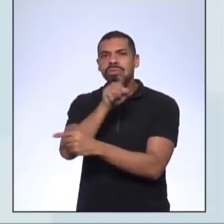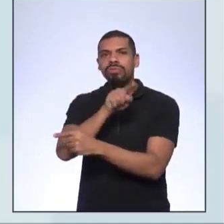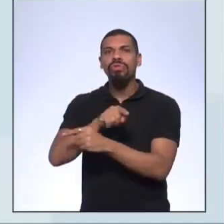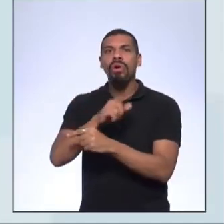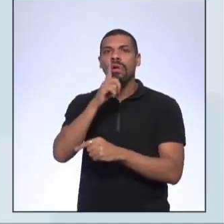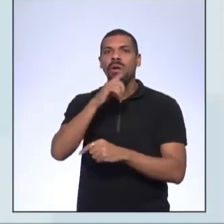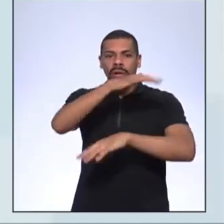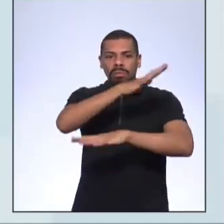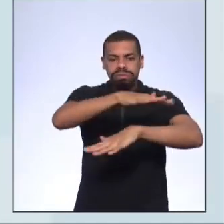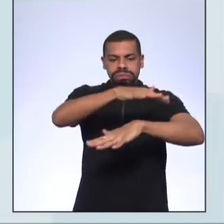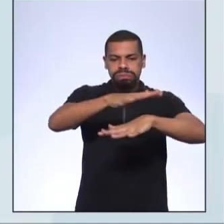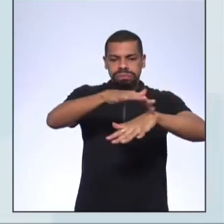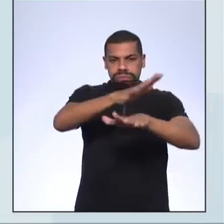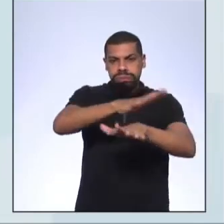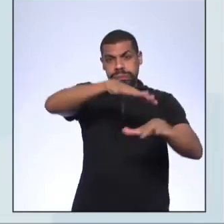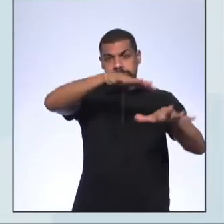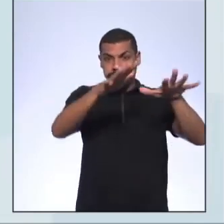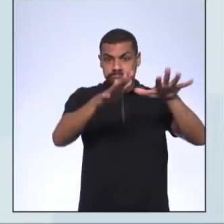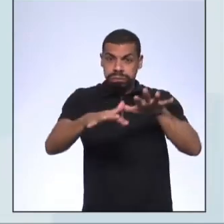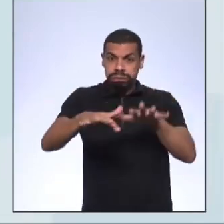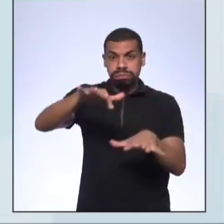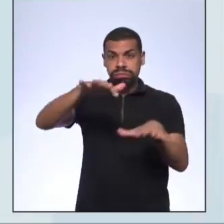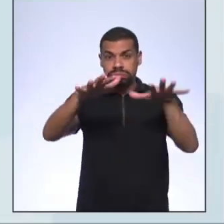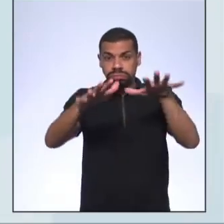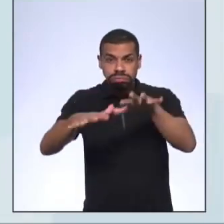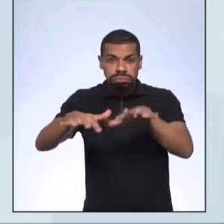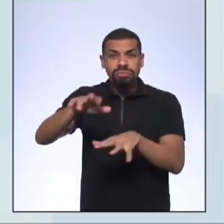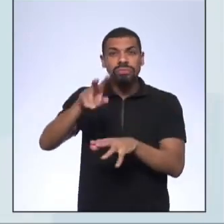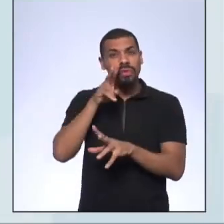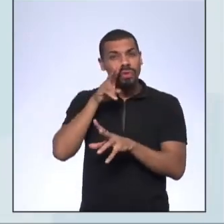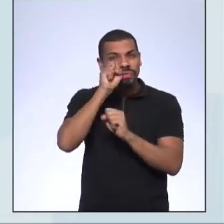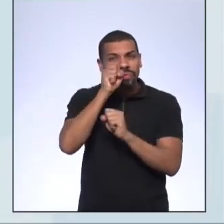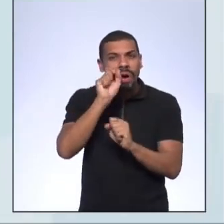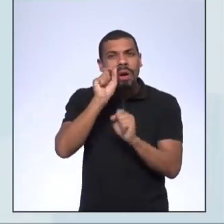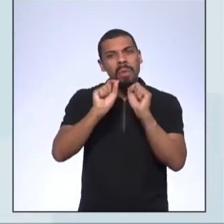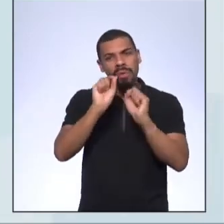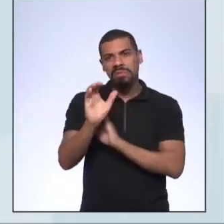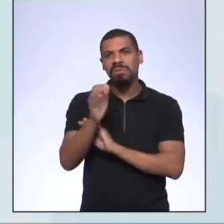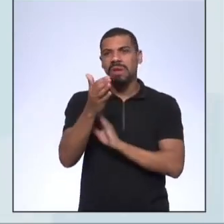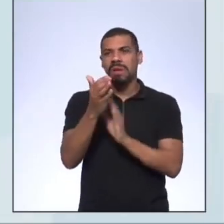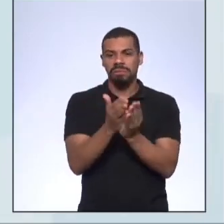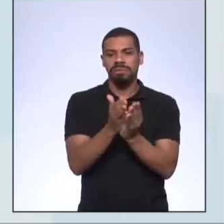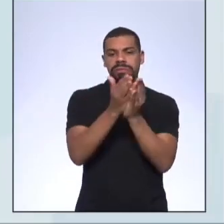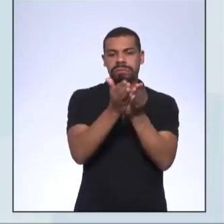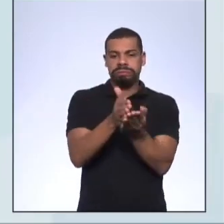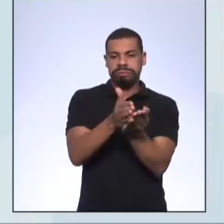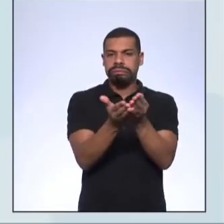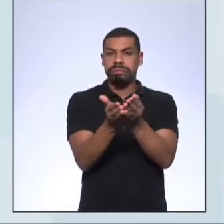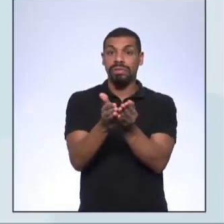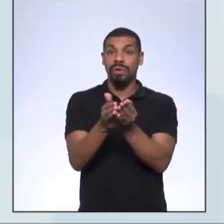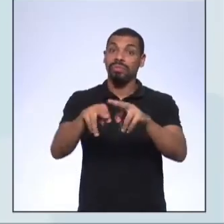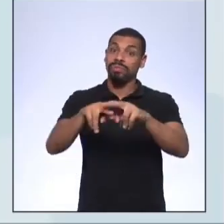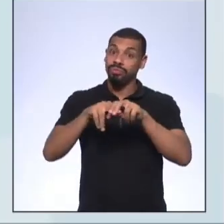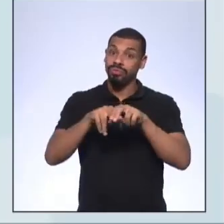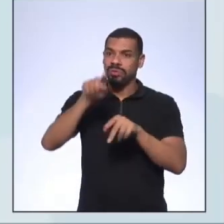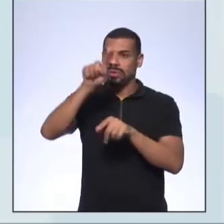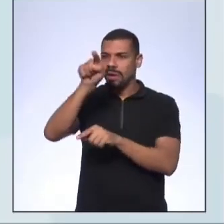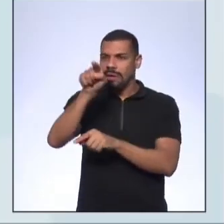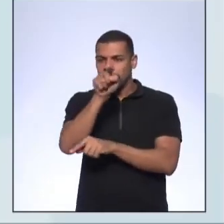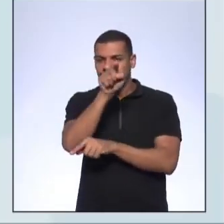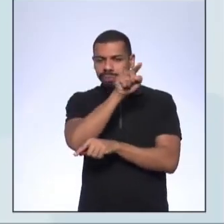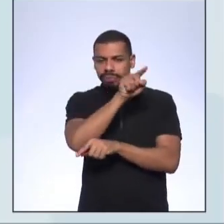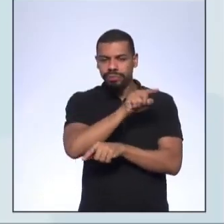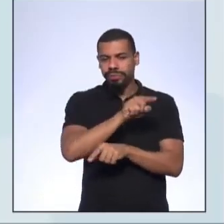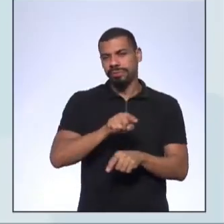das Tormentas, né? Então é muito fácil de acontecer um naufrágio ali. Então eles tinham que dar uma desviada grande para depois retomar